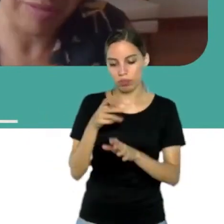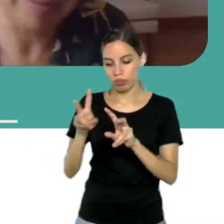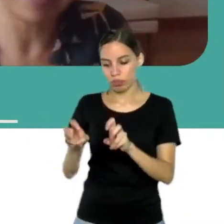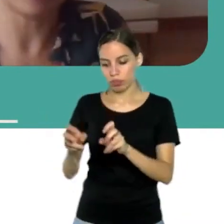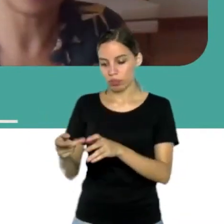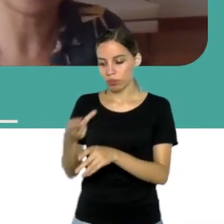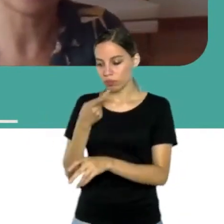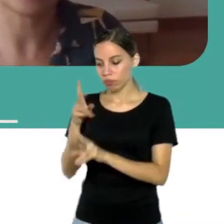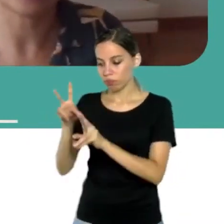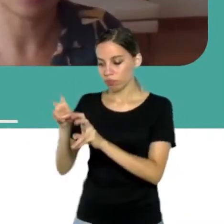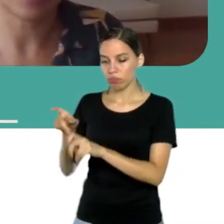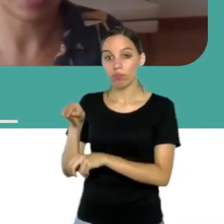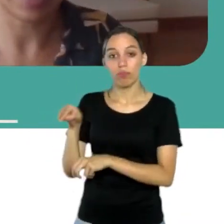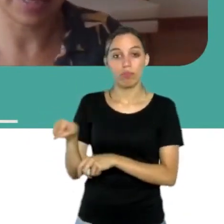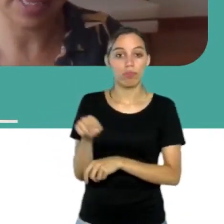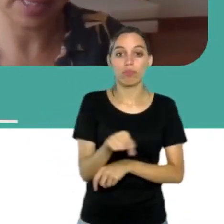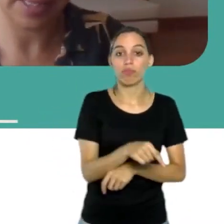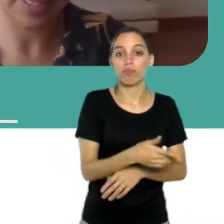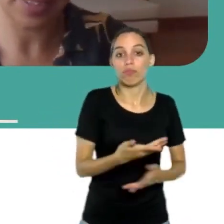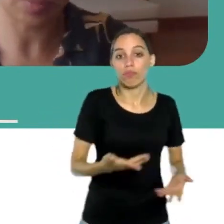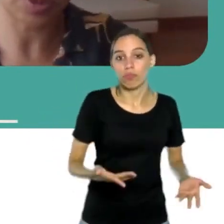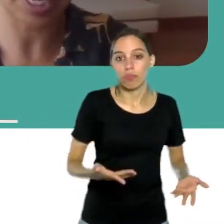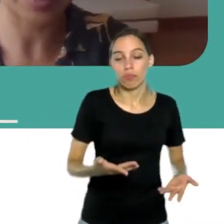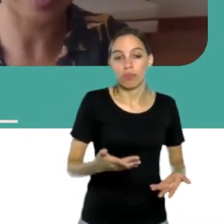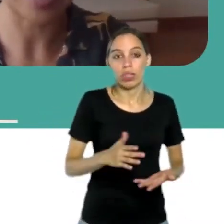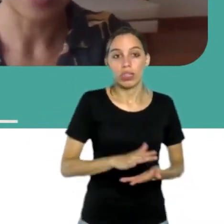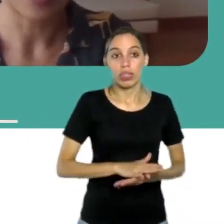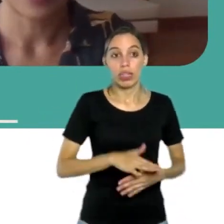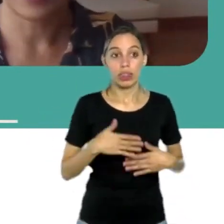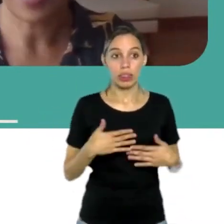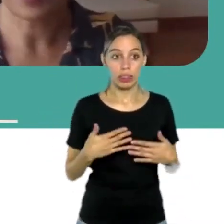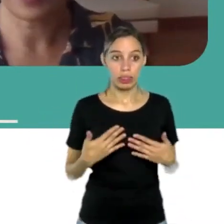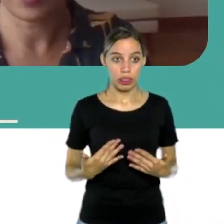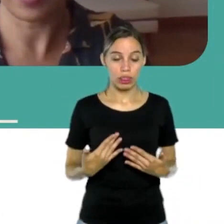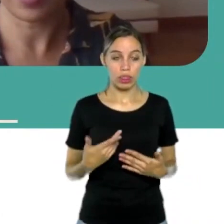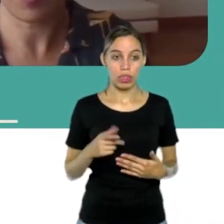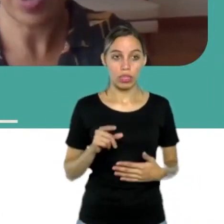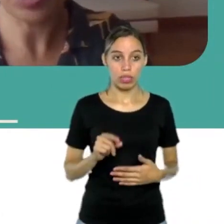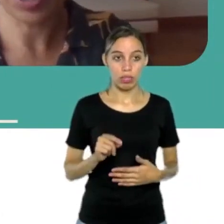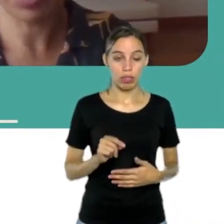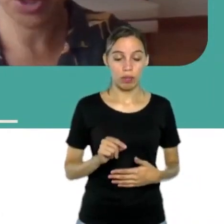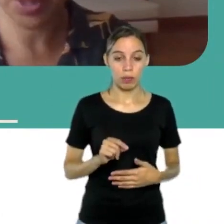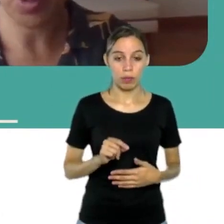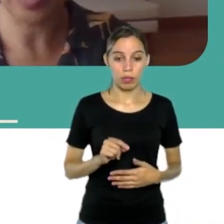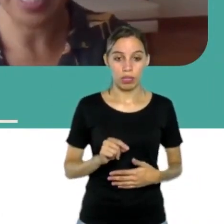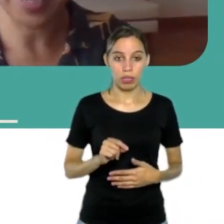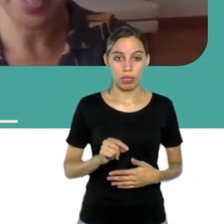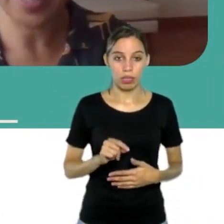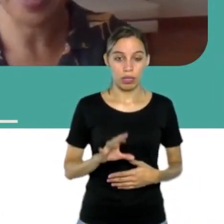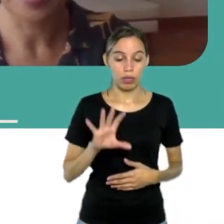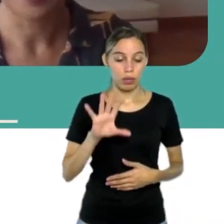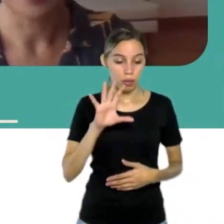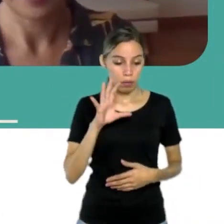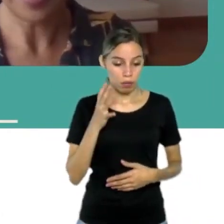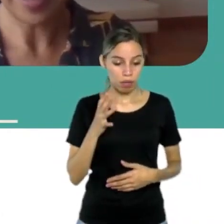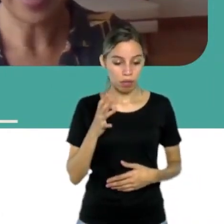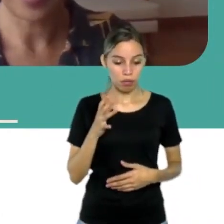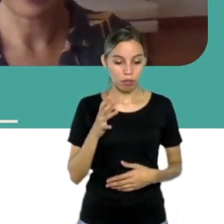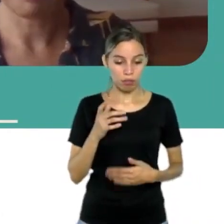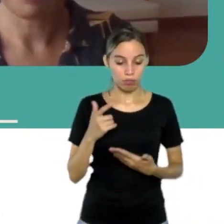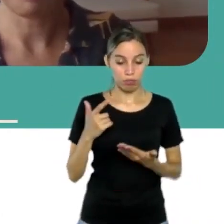um pouco desse objeto, né? E aí eu acho que os dias ou os dentes